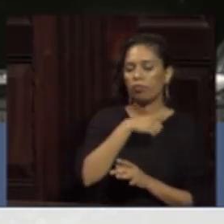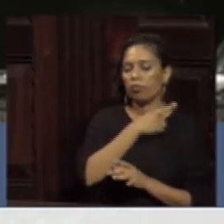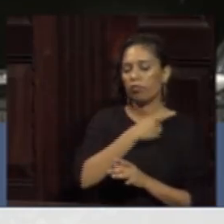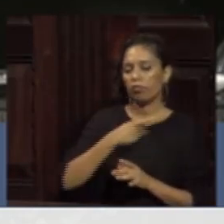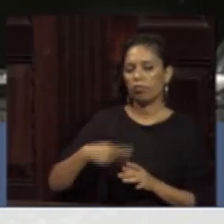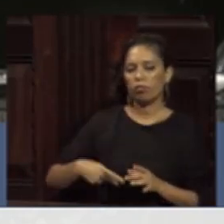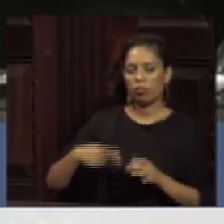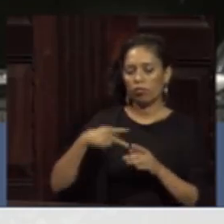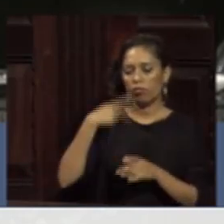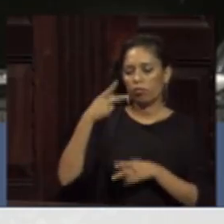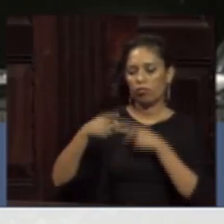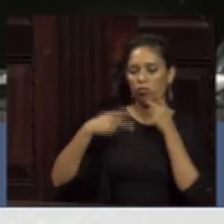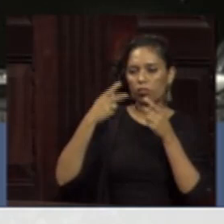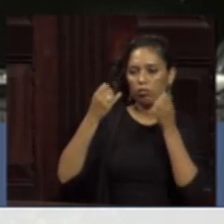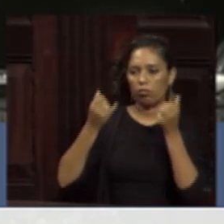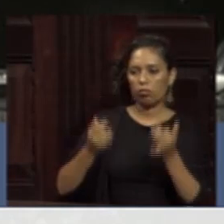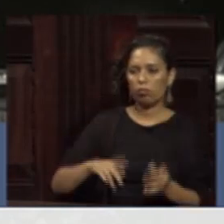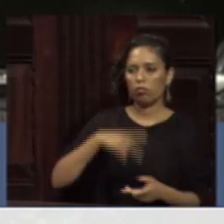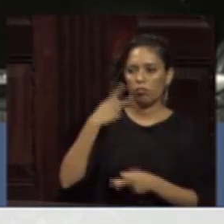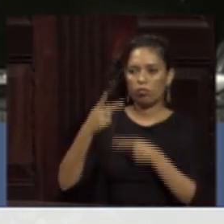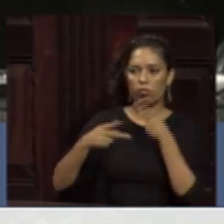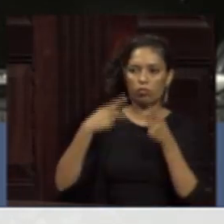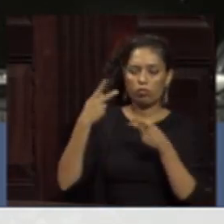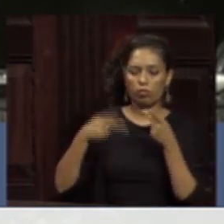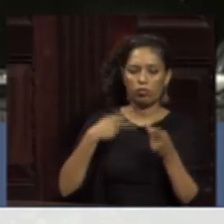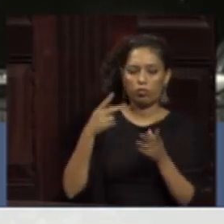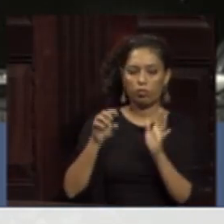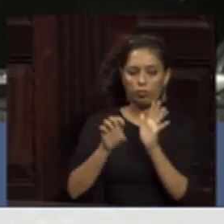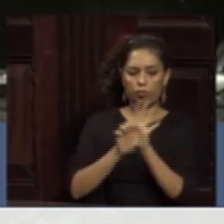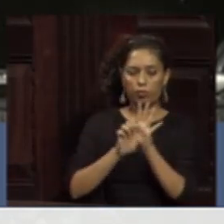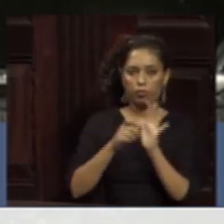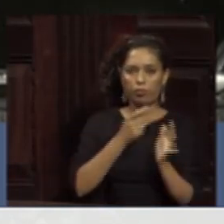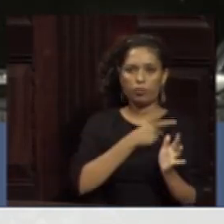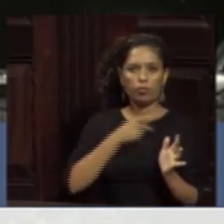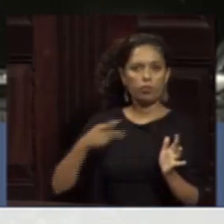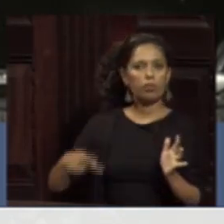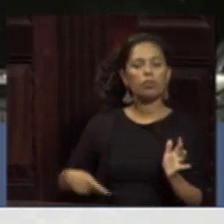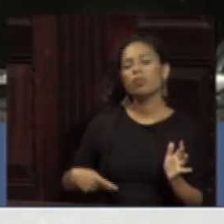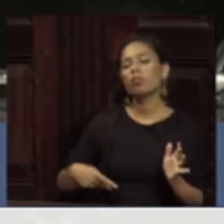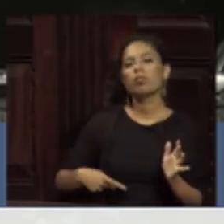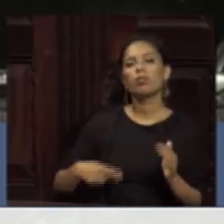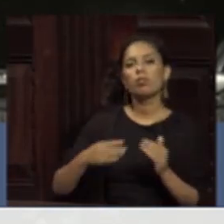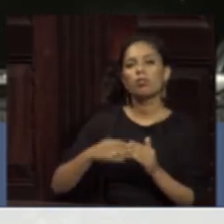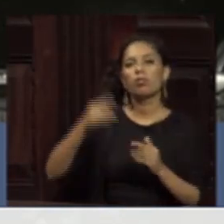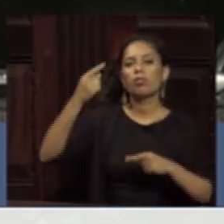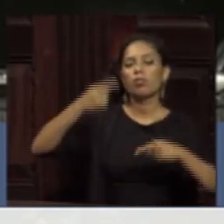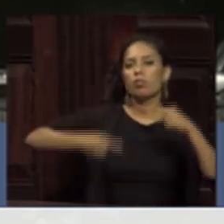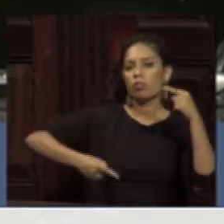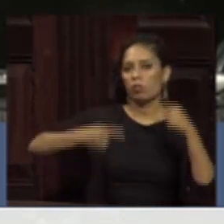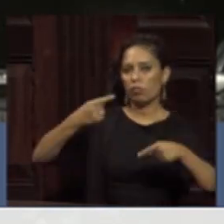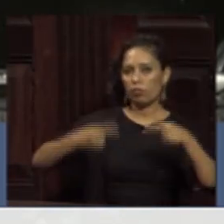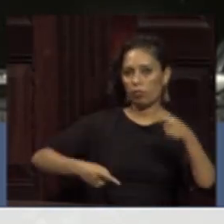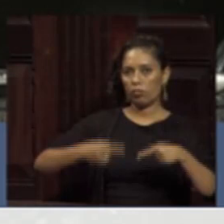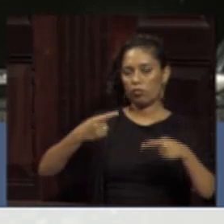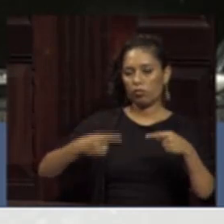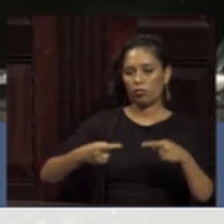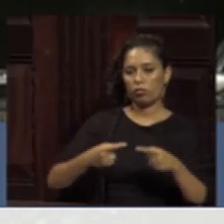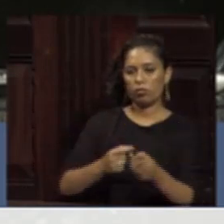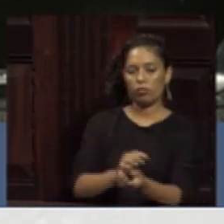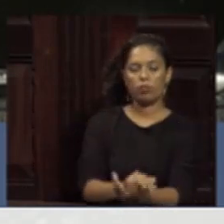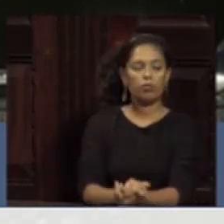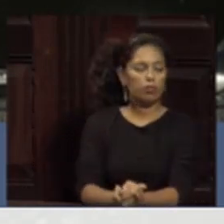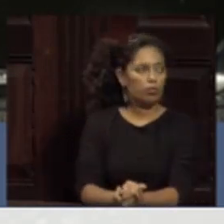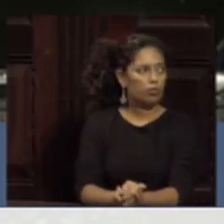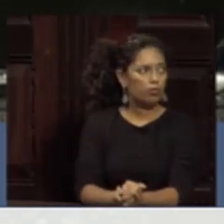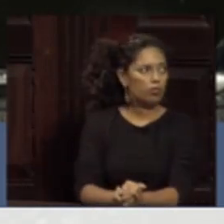para atendimento ao idoso nos órgãos públicos do Estado do Rio de Janeiro. Em discussão. Não havendo quem queira discutir, encerrada a